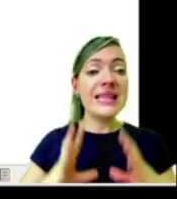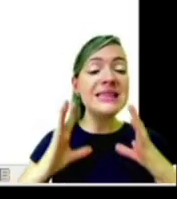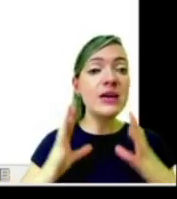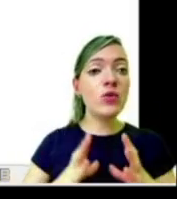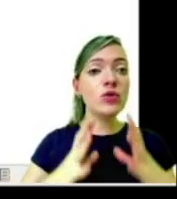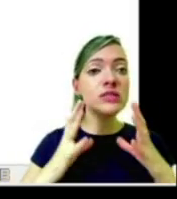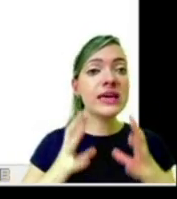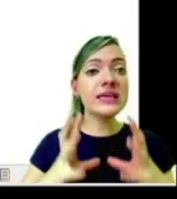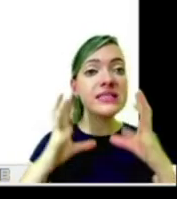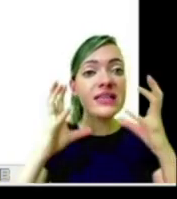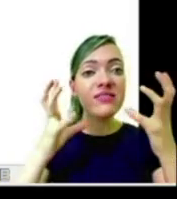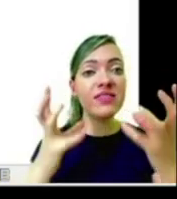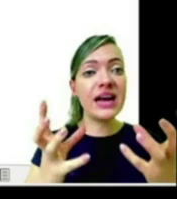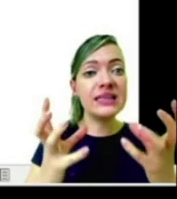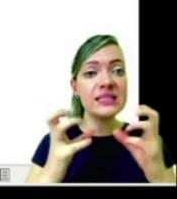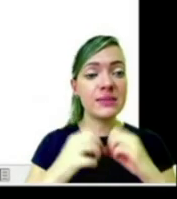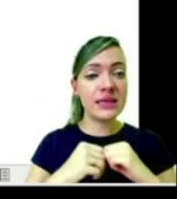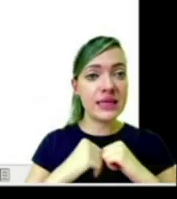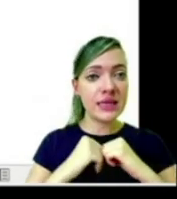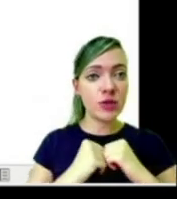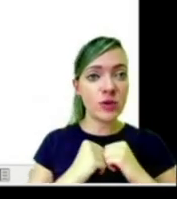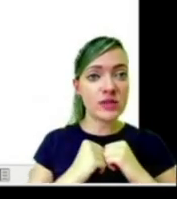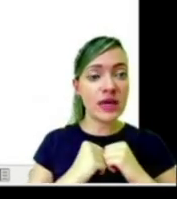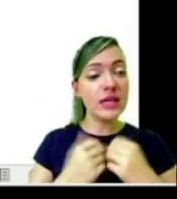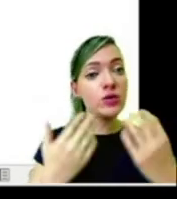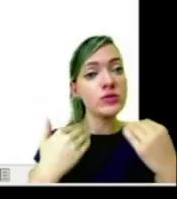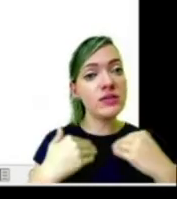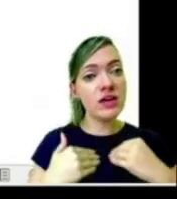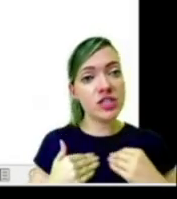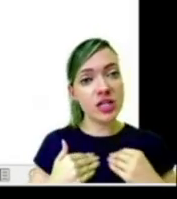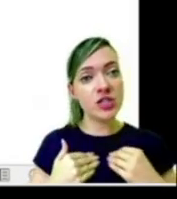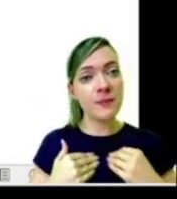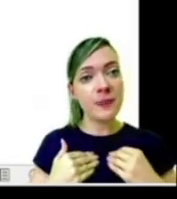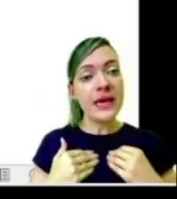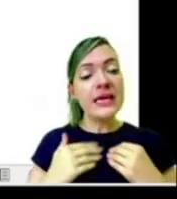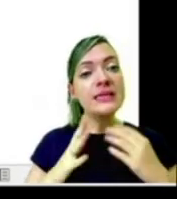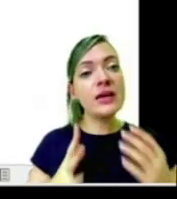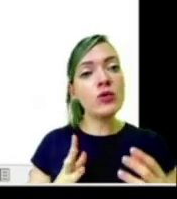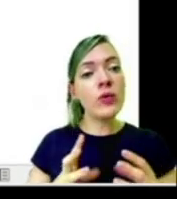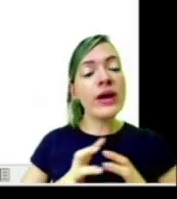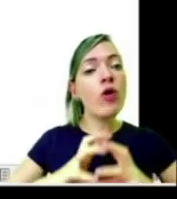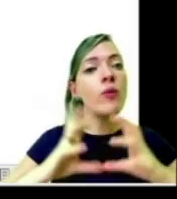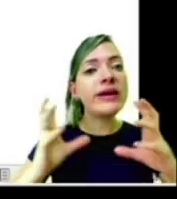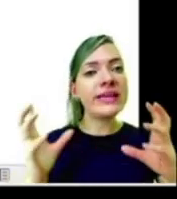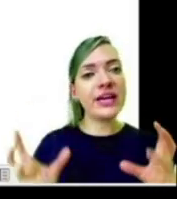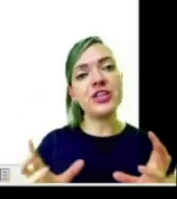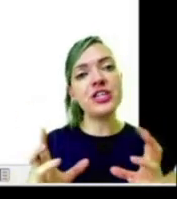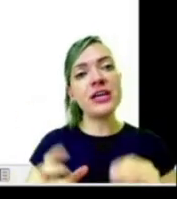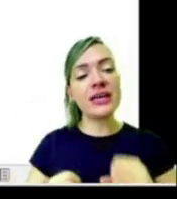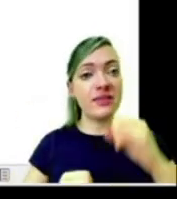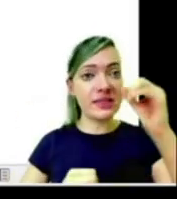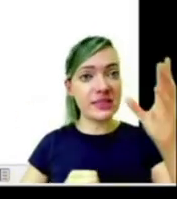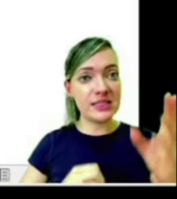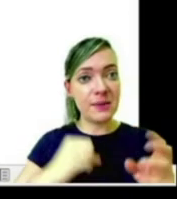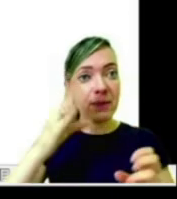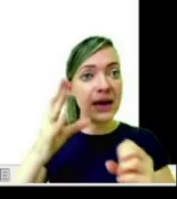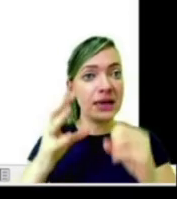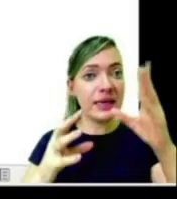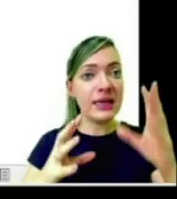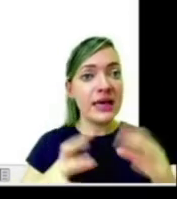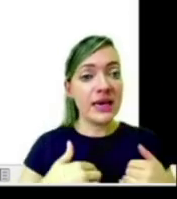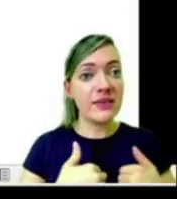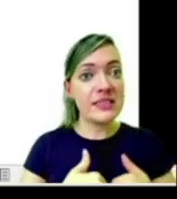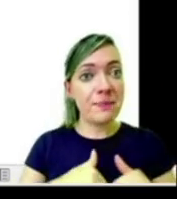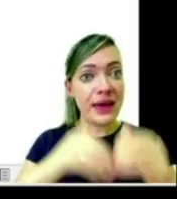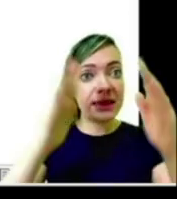consumidores não conseguem se livrar dessa matéria tóxica, inclusive a gente. Então, não é como a energia que ela vai se